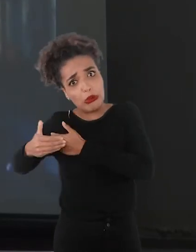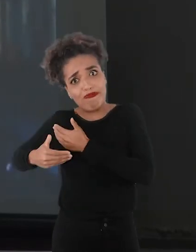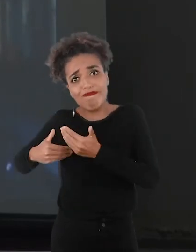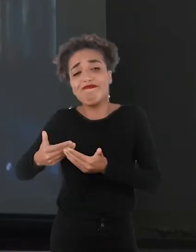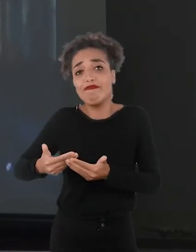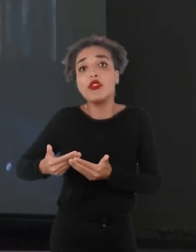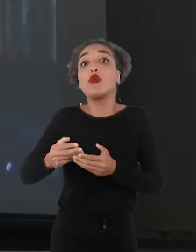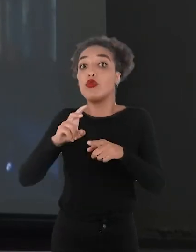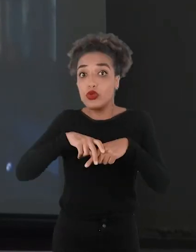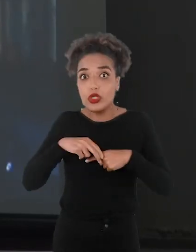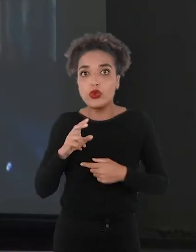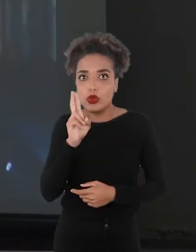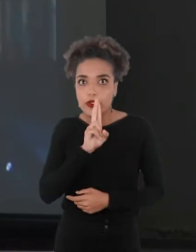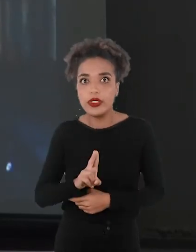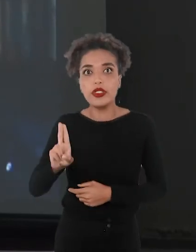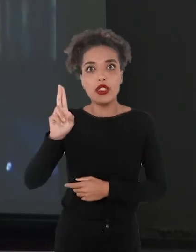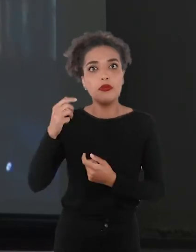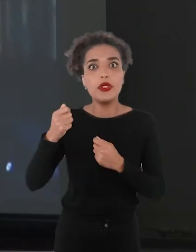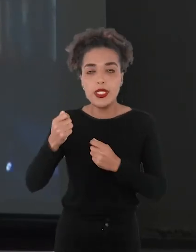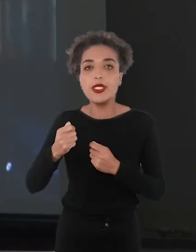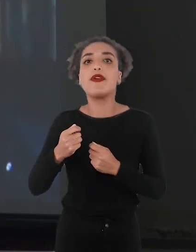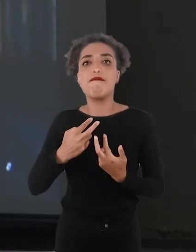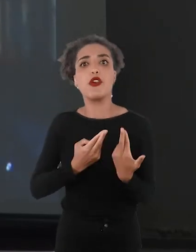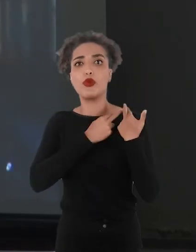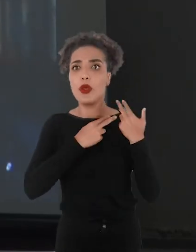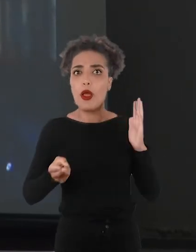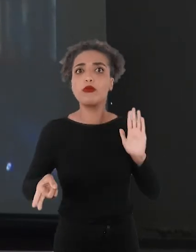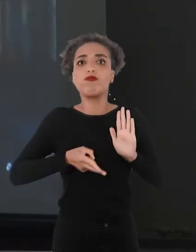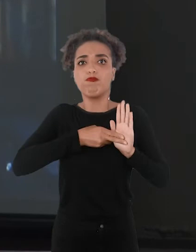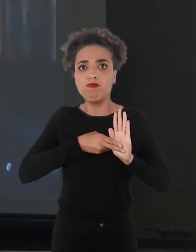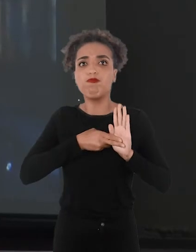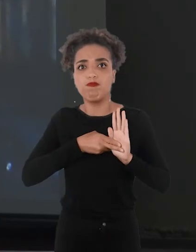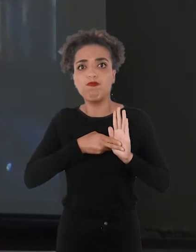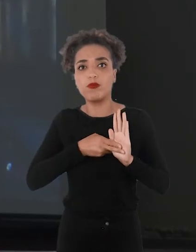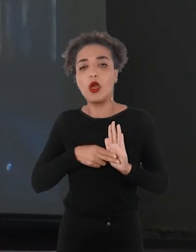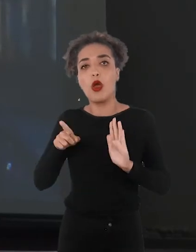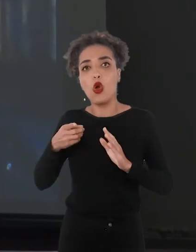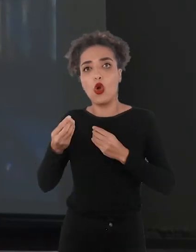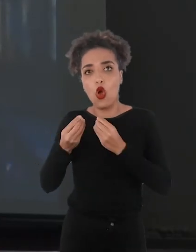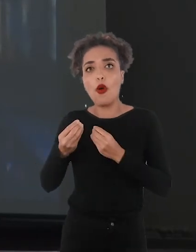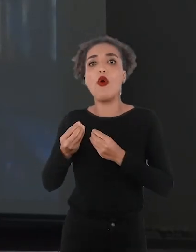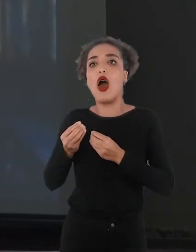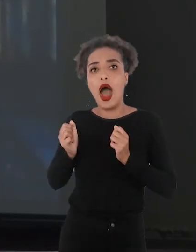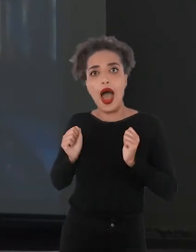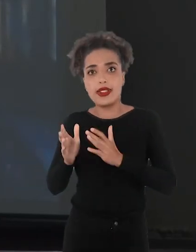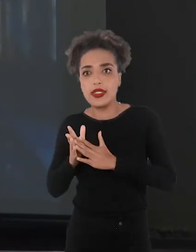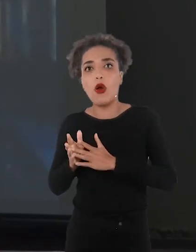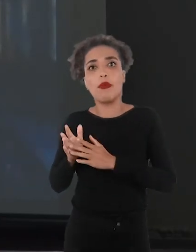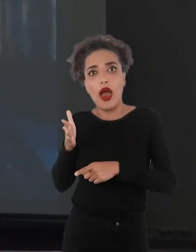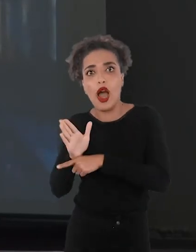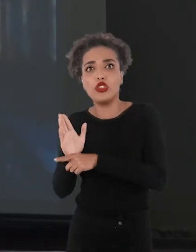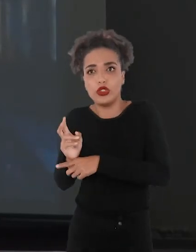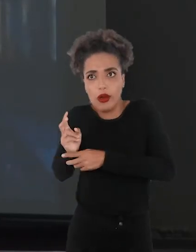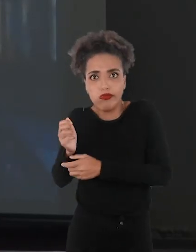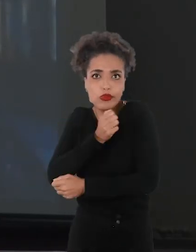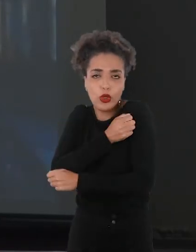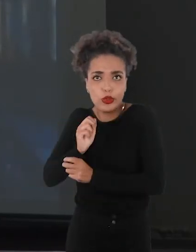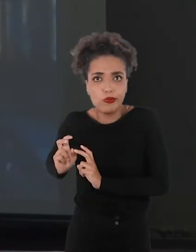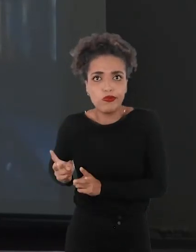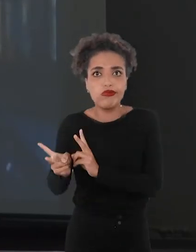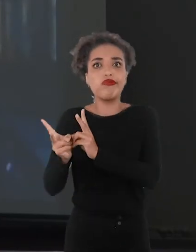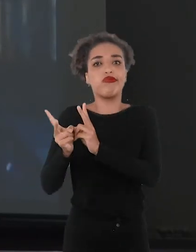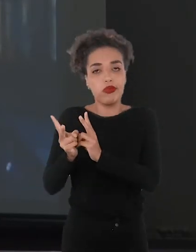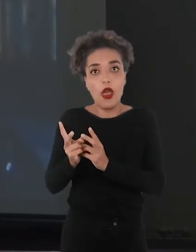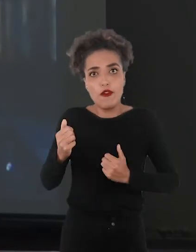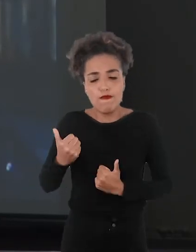que as universidades assumam sua responsabilidade nas ações de permanência, fortaleçam essas ações para